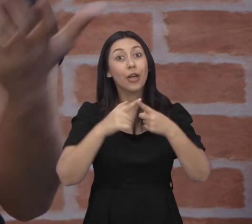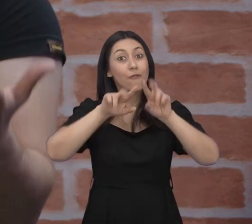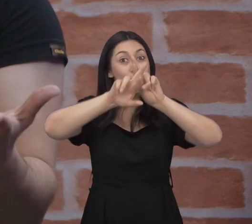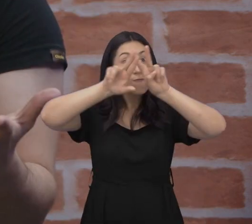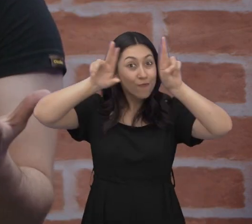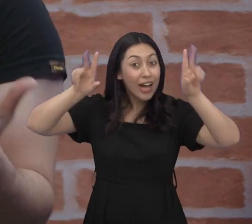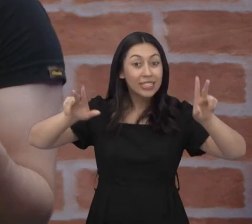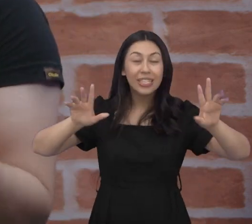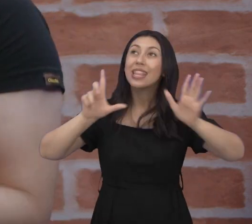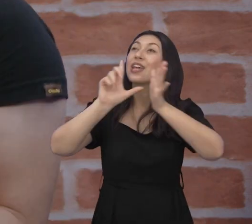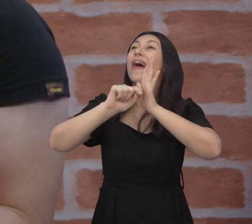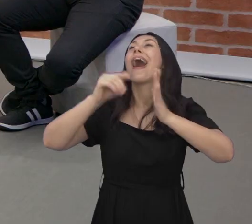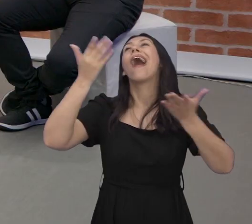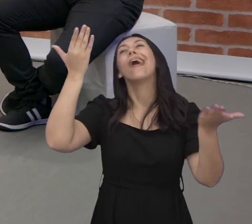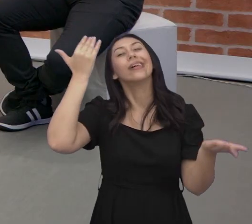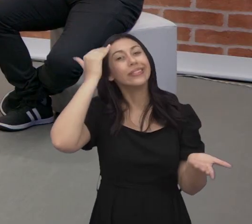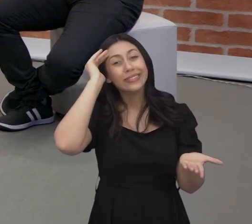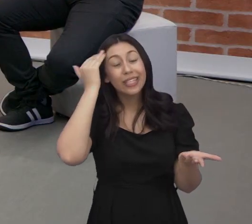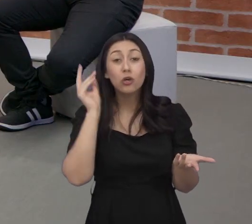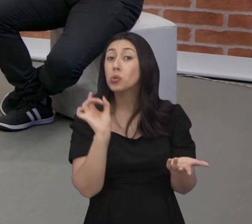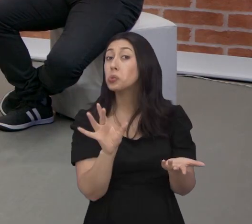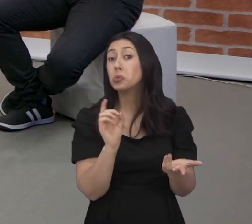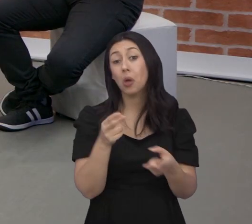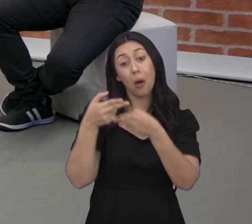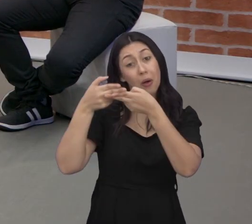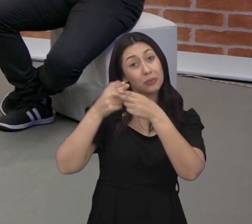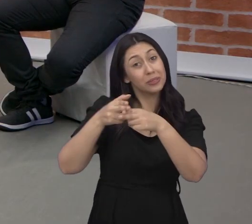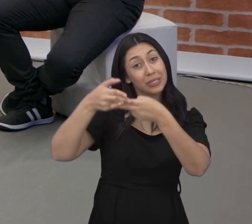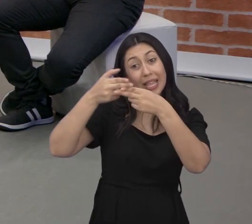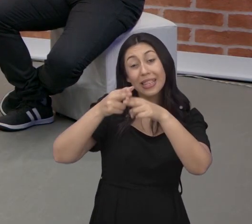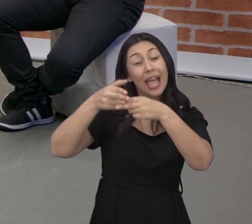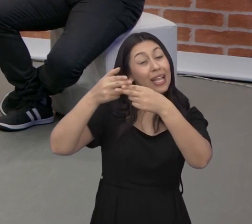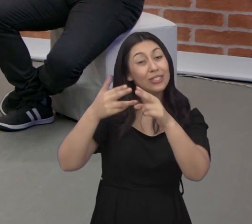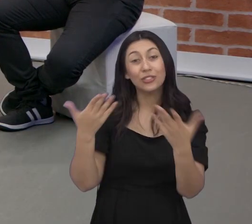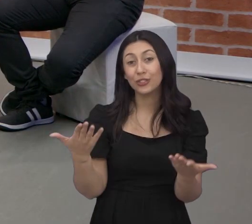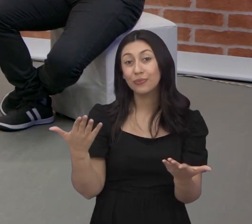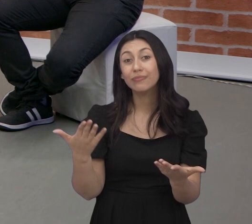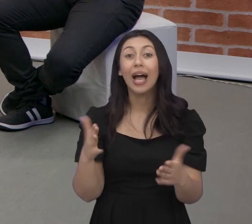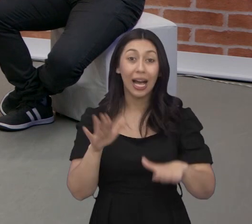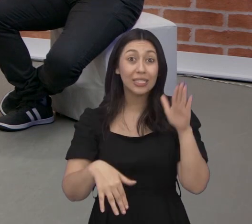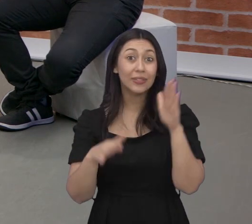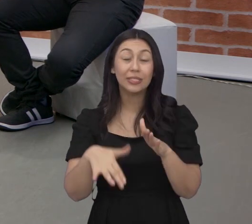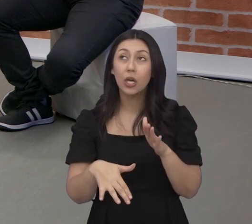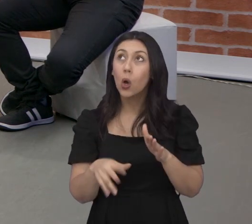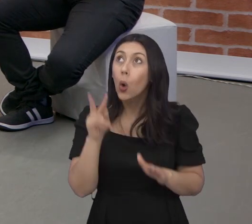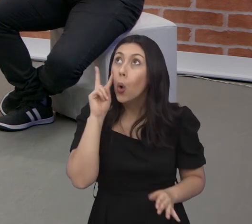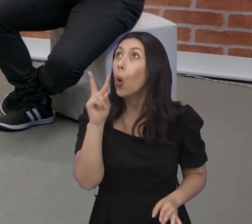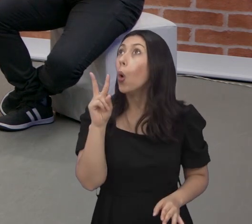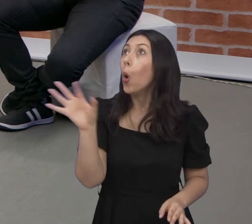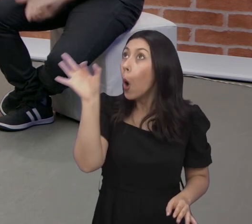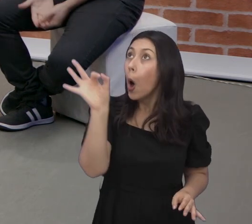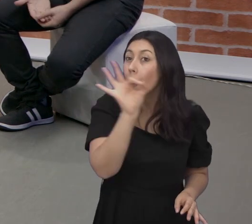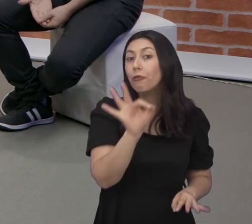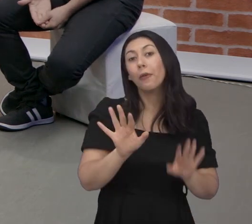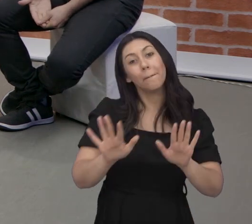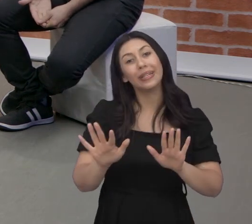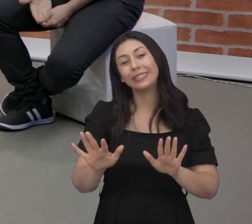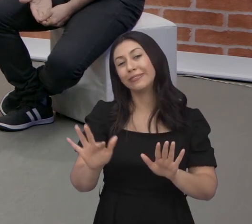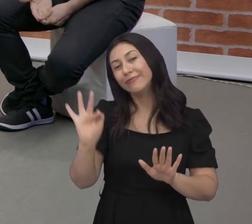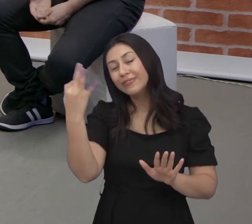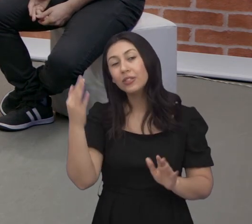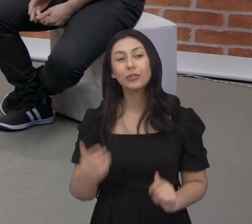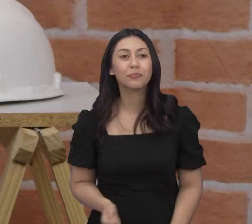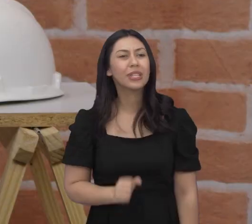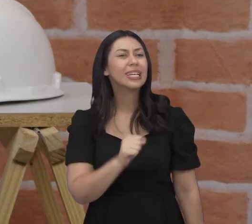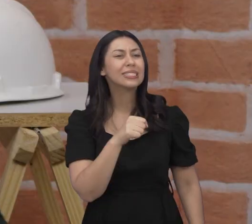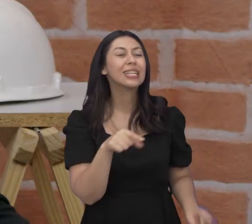são várias. E depois caiu a nossa ficha, que eram satélites mesmo, né? Fazendo. Isso. Então, quer dizer, tem muito alarme falso também, né? Tem. Quando as pessoas